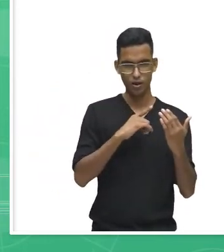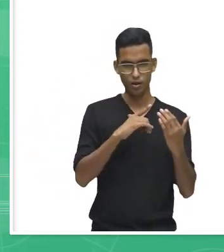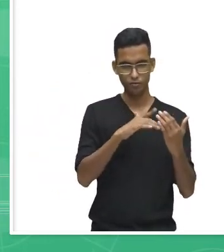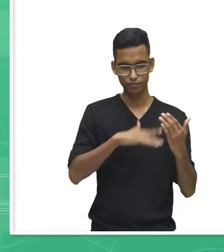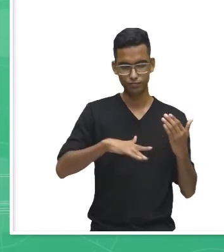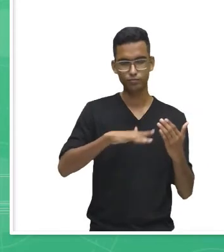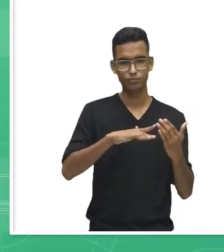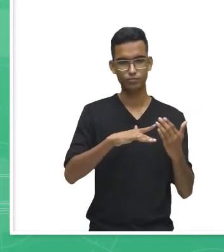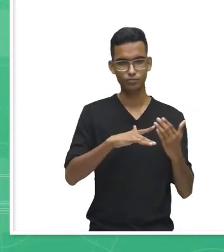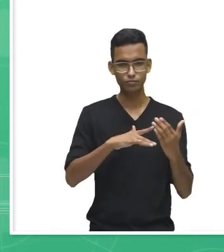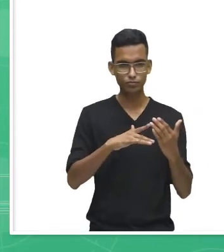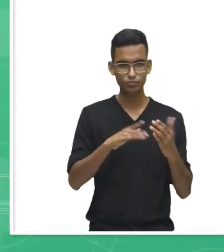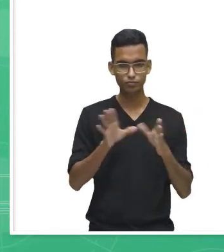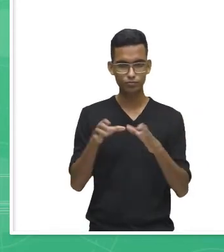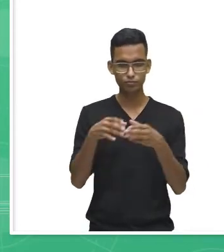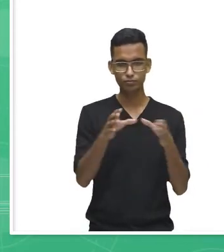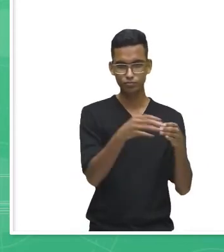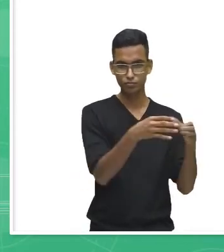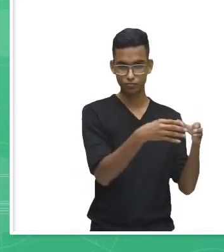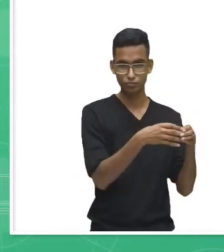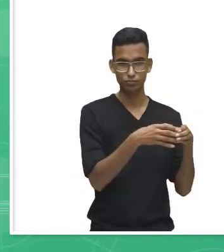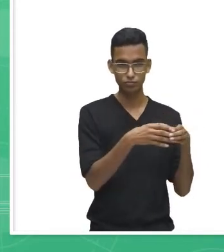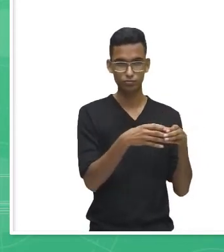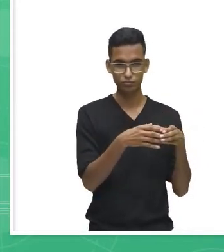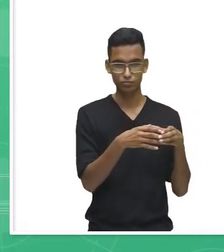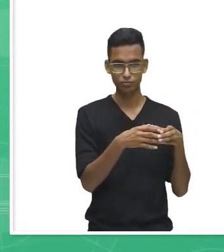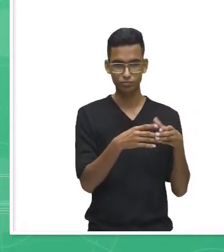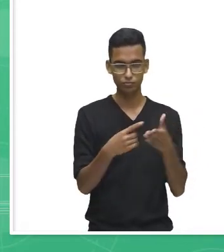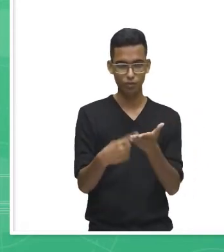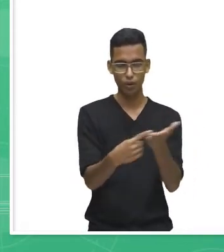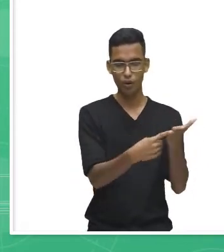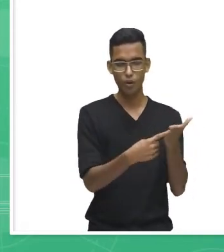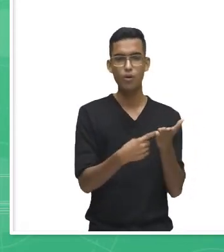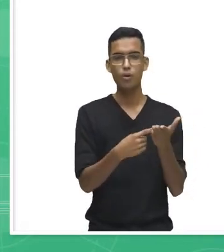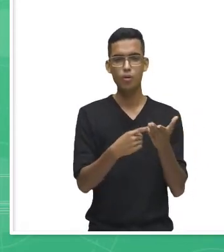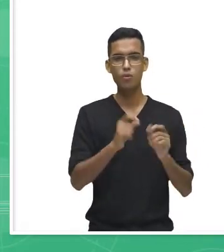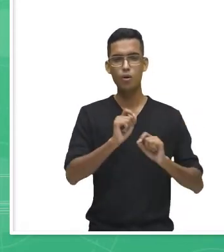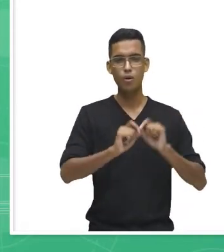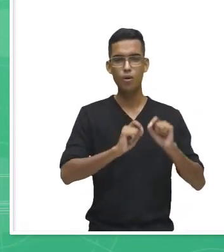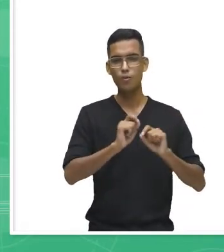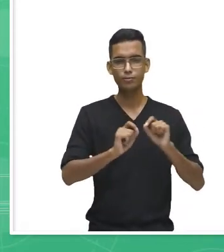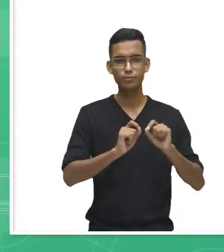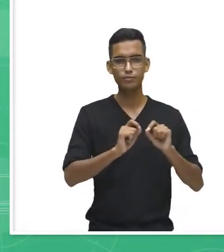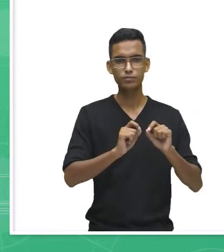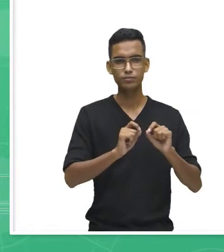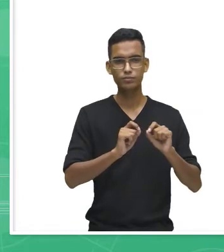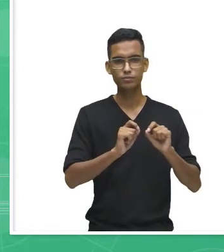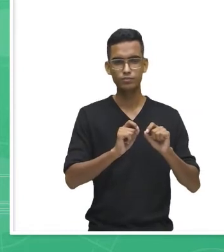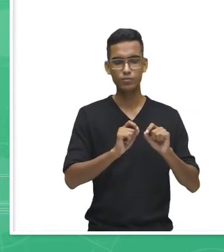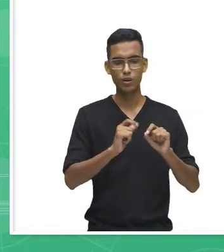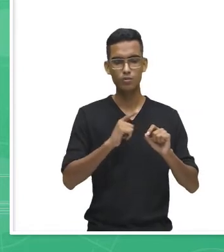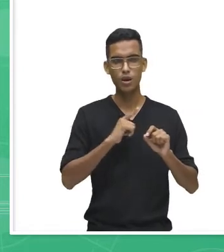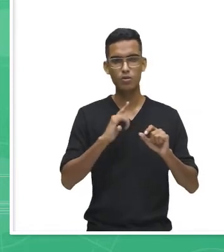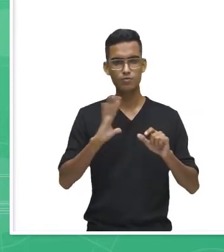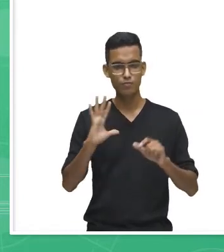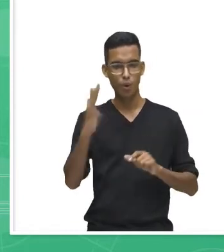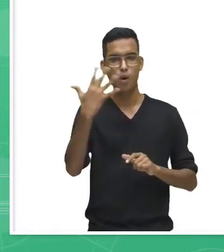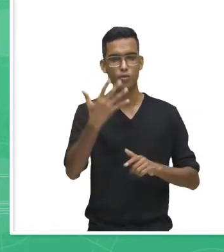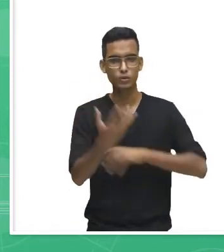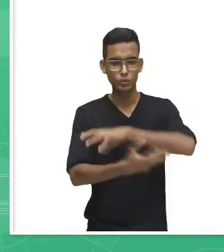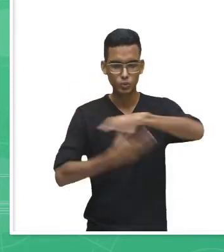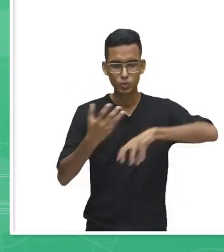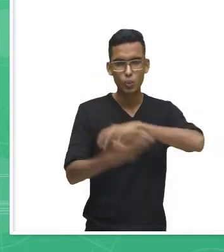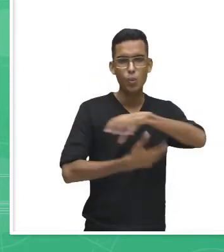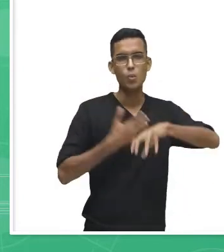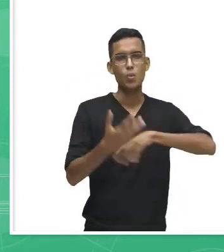do terceiro estado, a gente vai ter ali as condições perfeitas para a eclosão da Revolução, que acontece aqui em 14 de